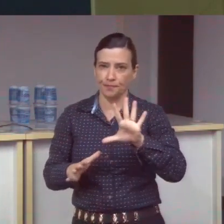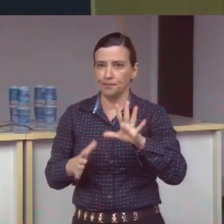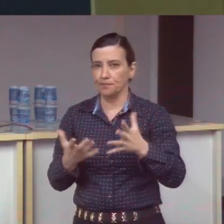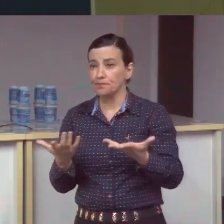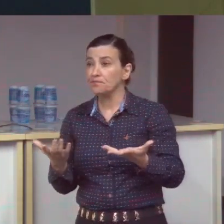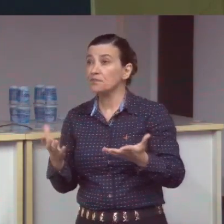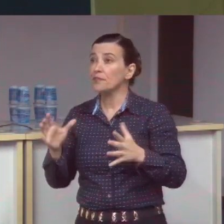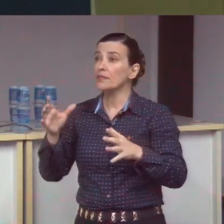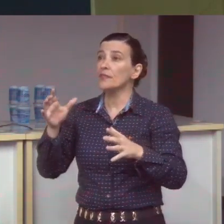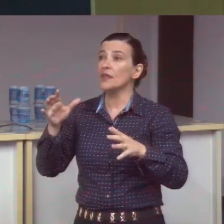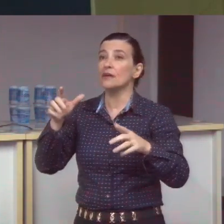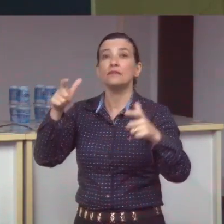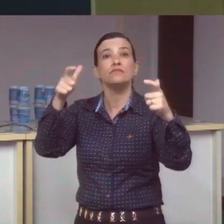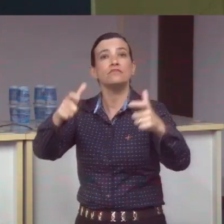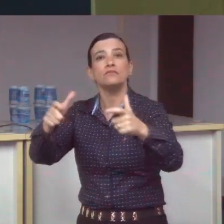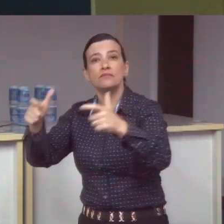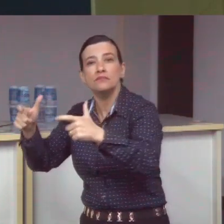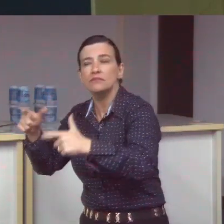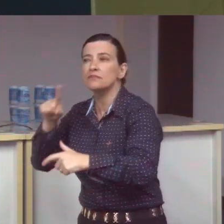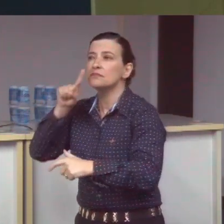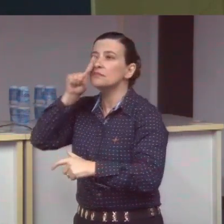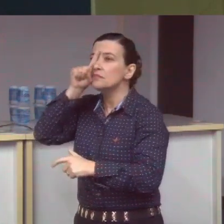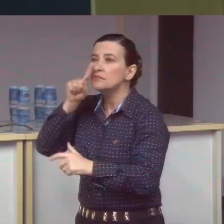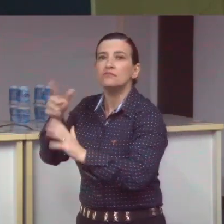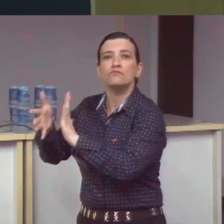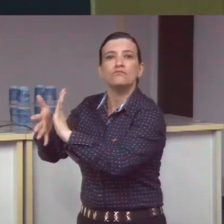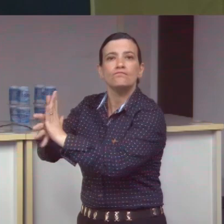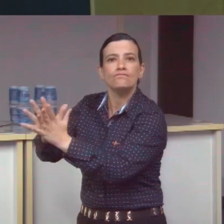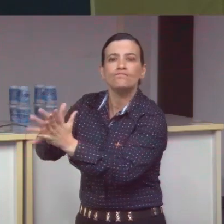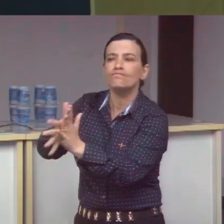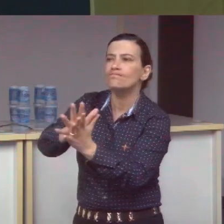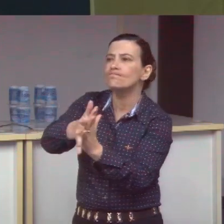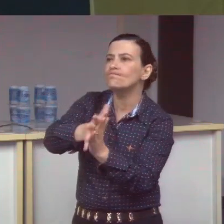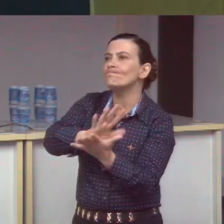dada emergência, e, de imediato,